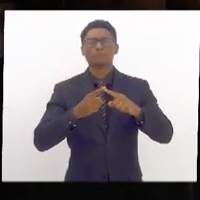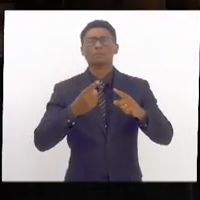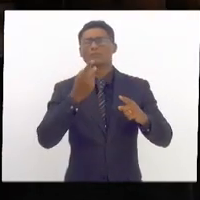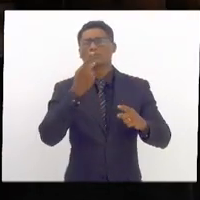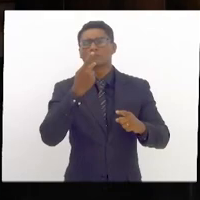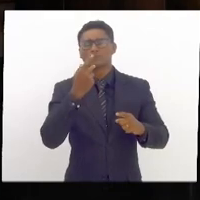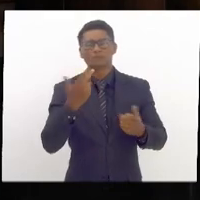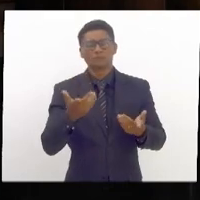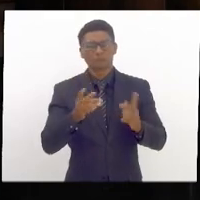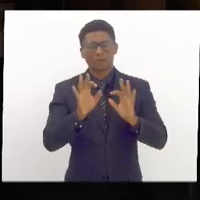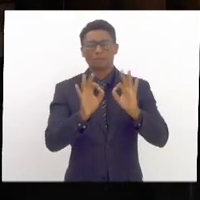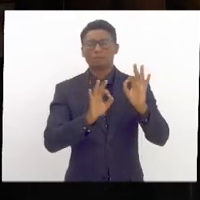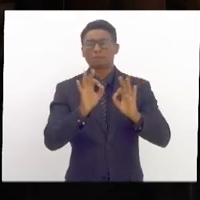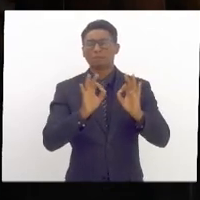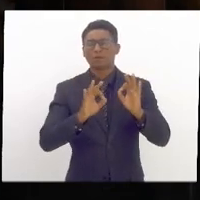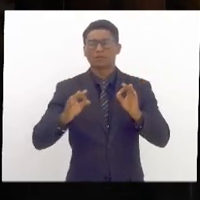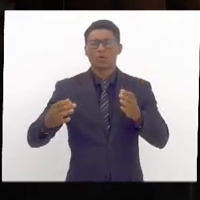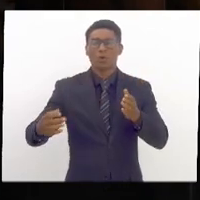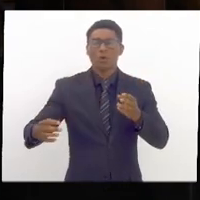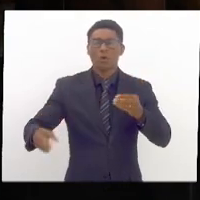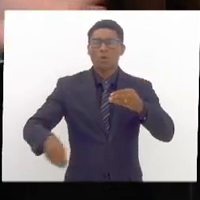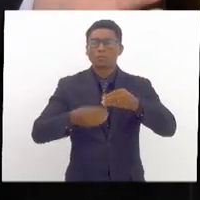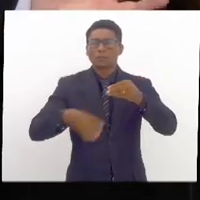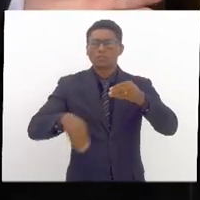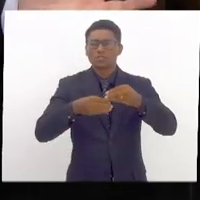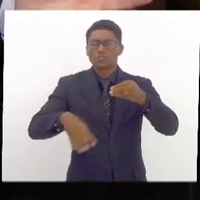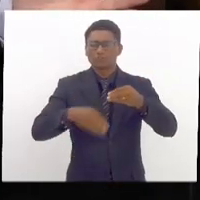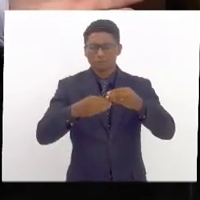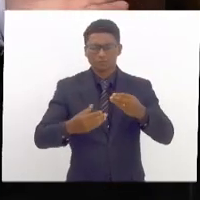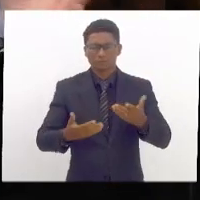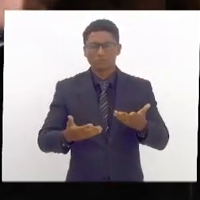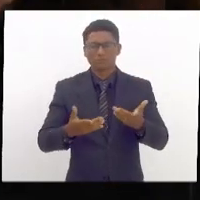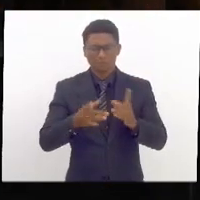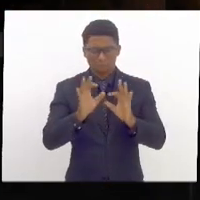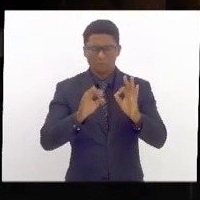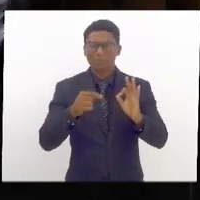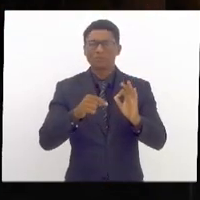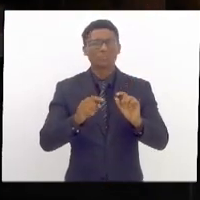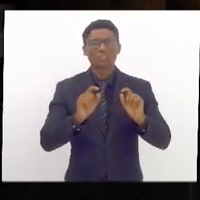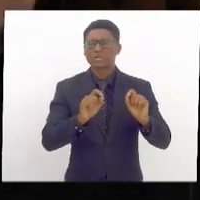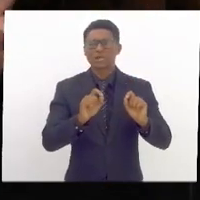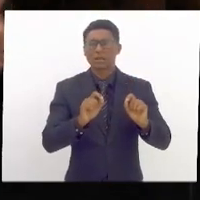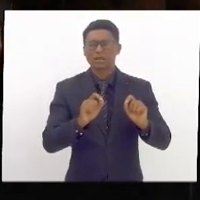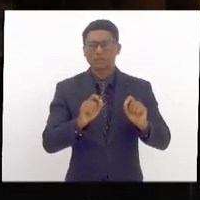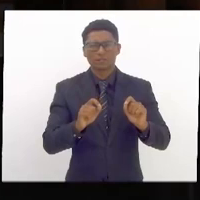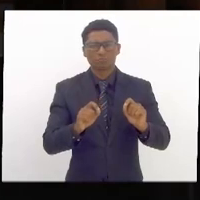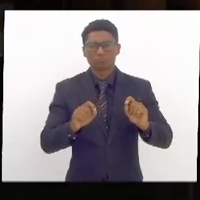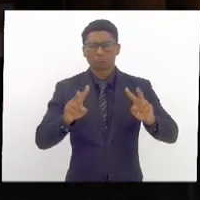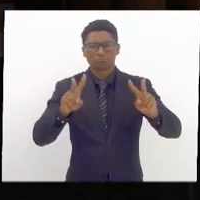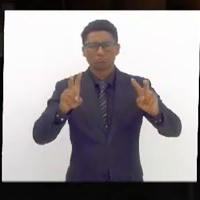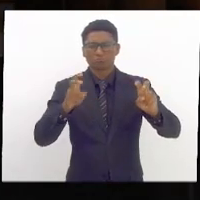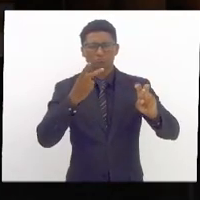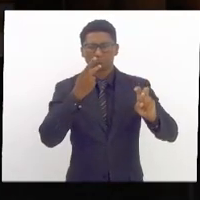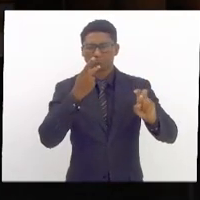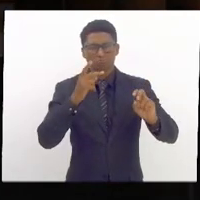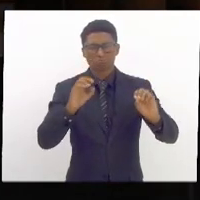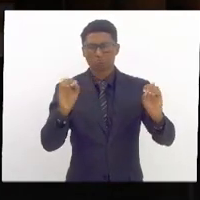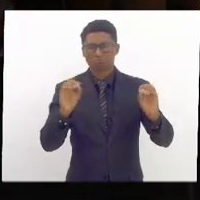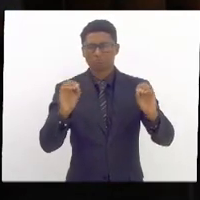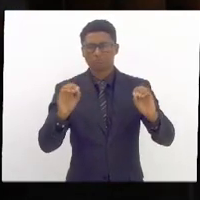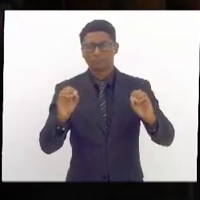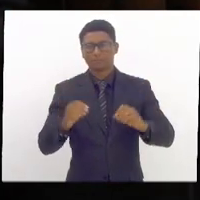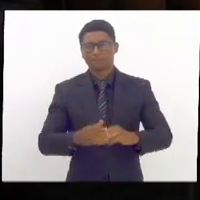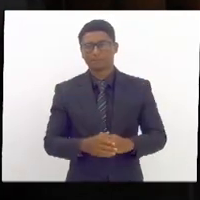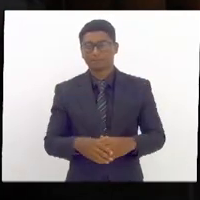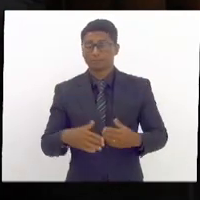plano facultativo contributivo e suplementar, mas nem diz de quê. Já na ementa, o projeto é incompleto, já